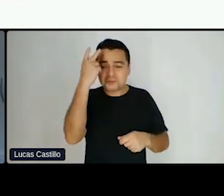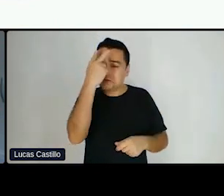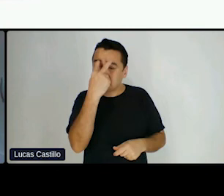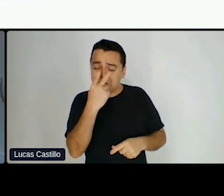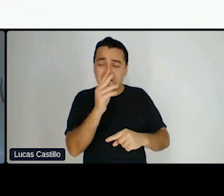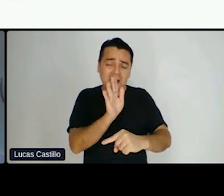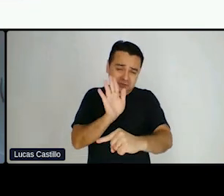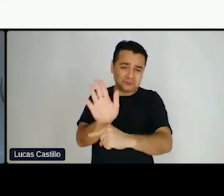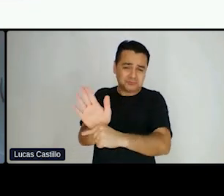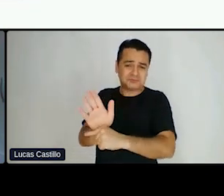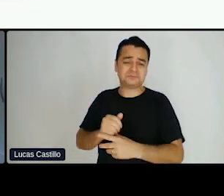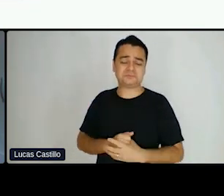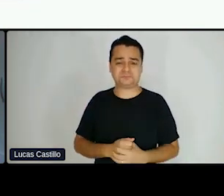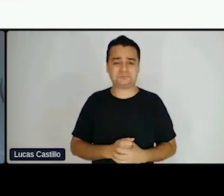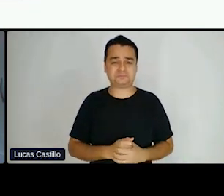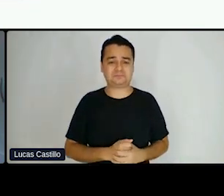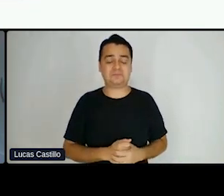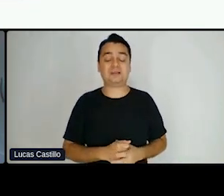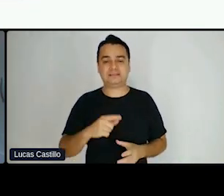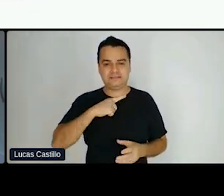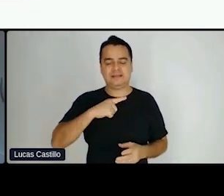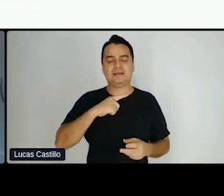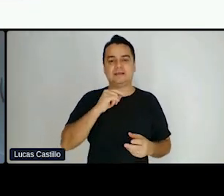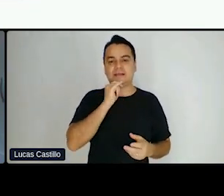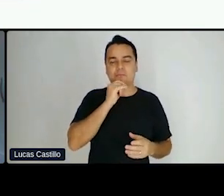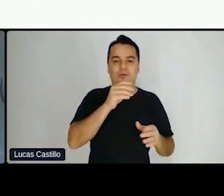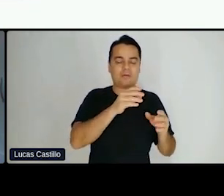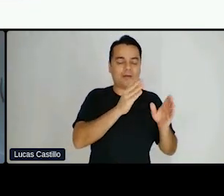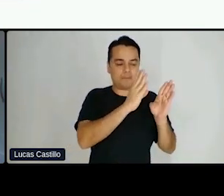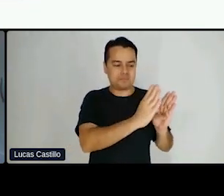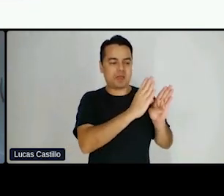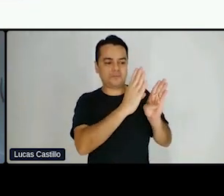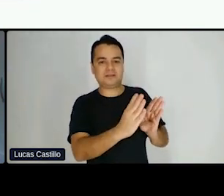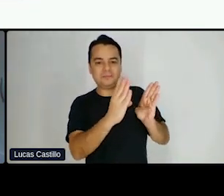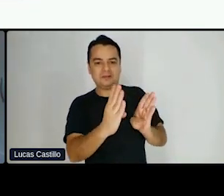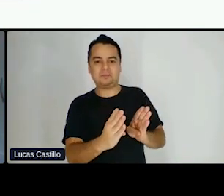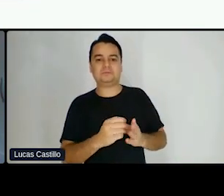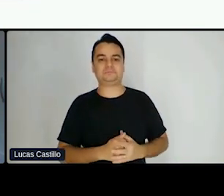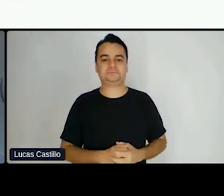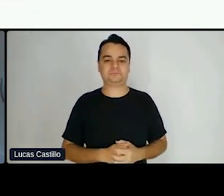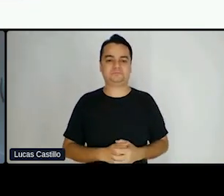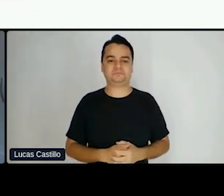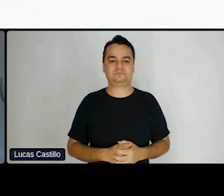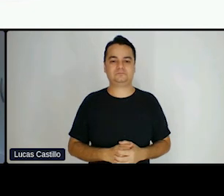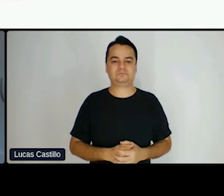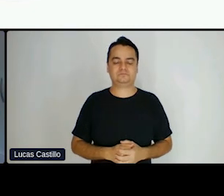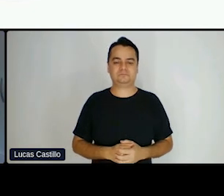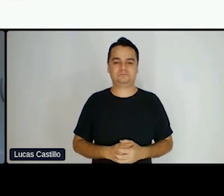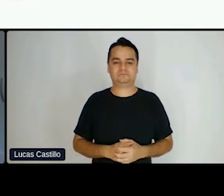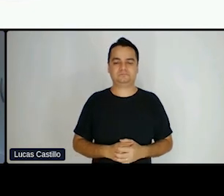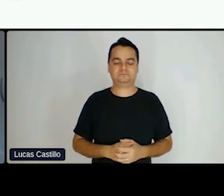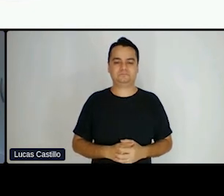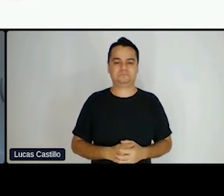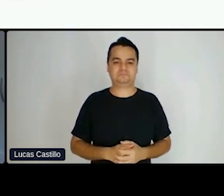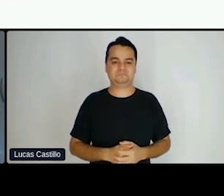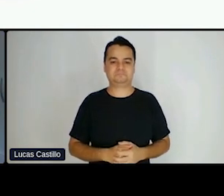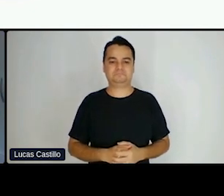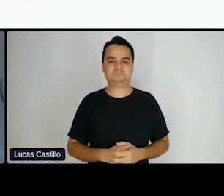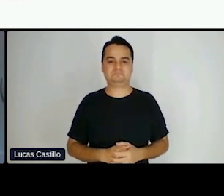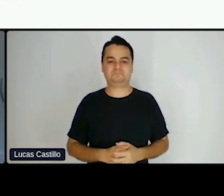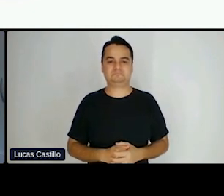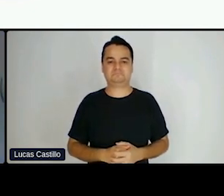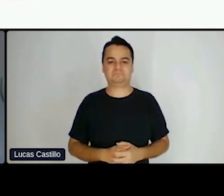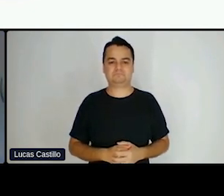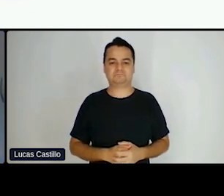três opções, né, nas etapas anteriores. Óbvio. Passo. Marcado.